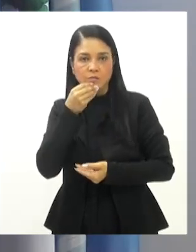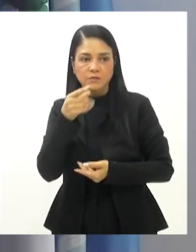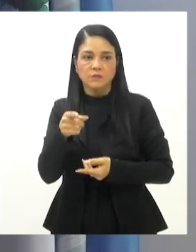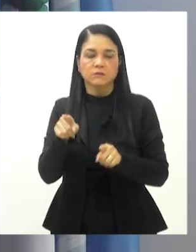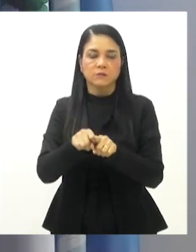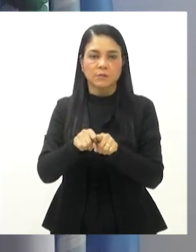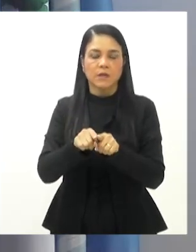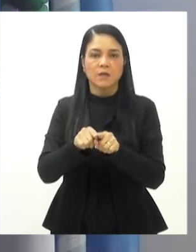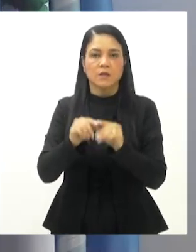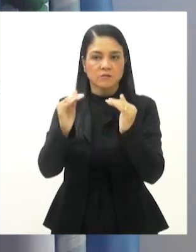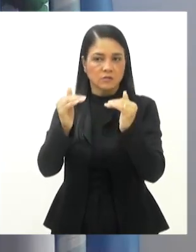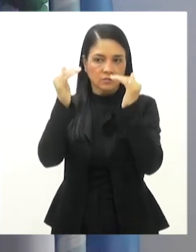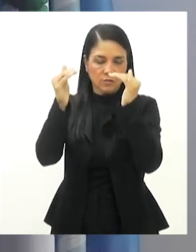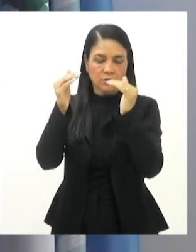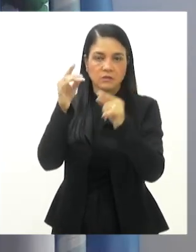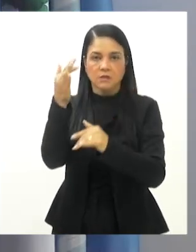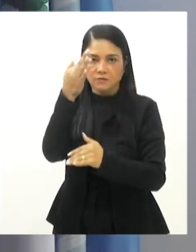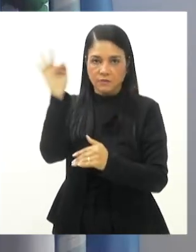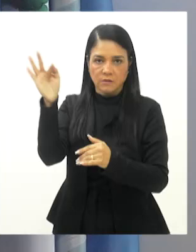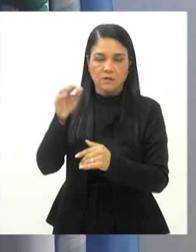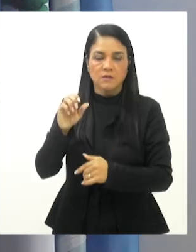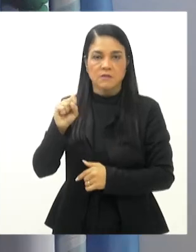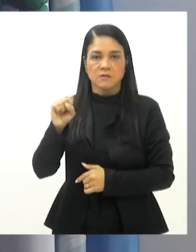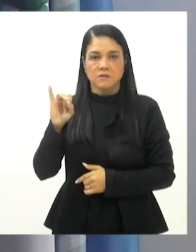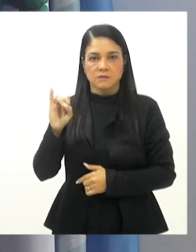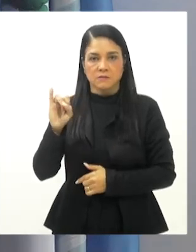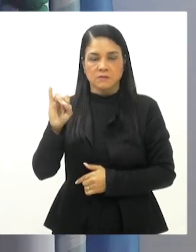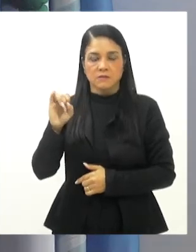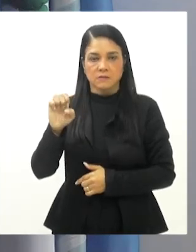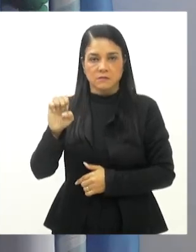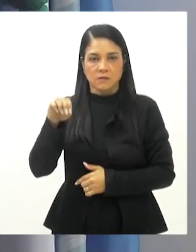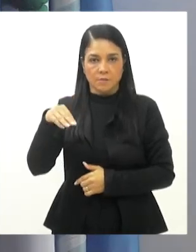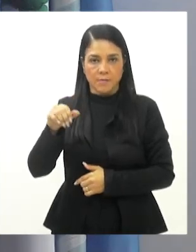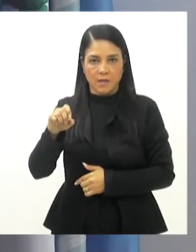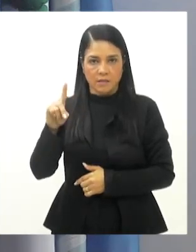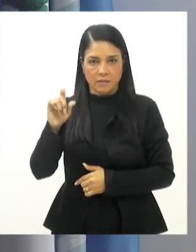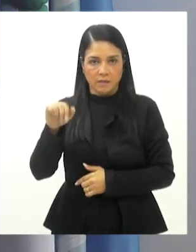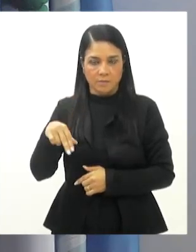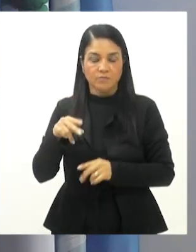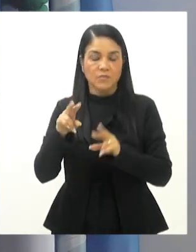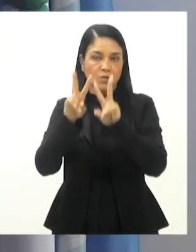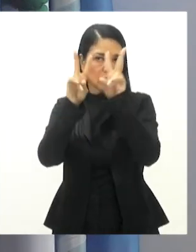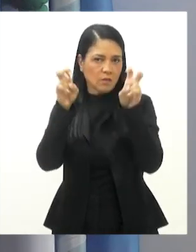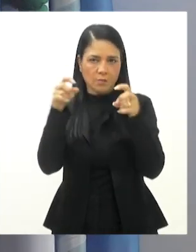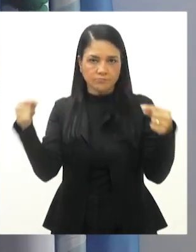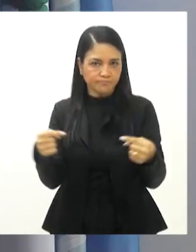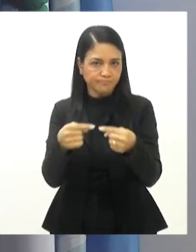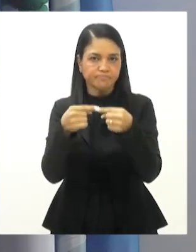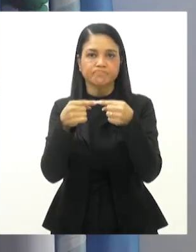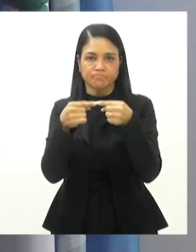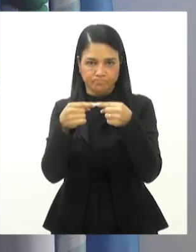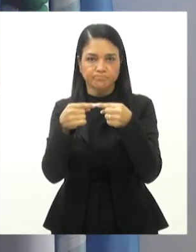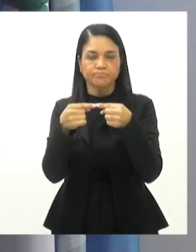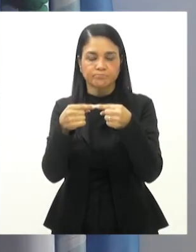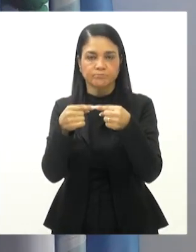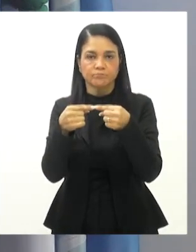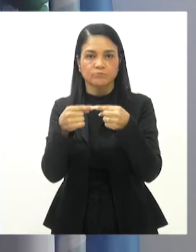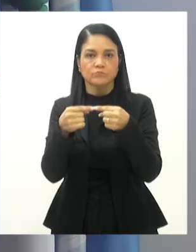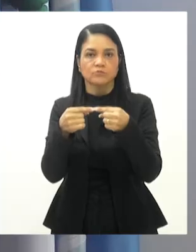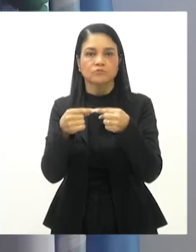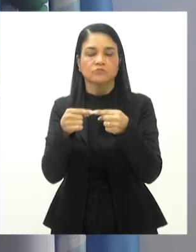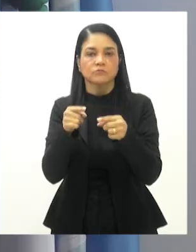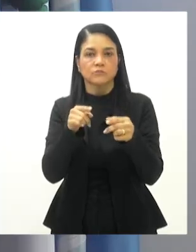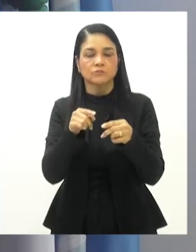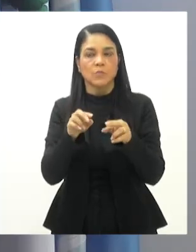autoridades federais do CEMADEM, já que o tema é um tema único. A gente tem experiência de, numa oitiva